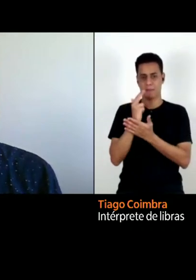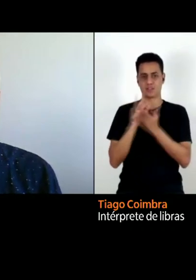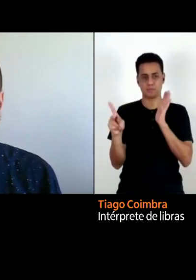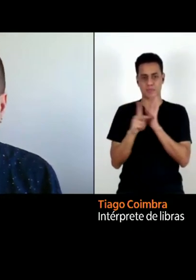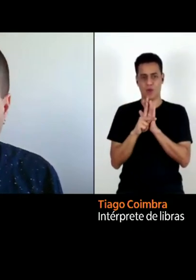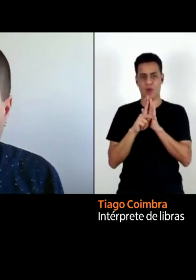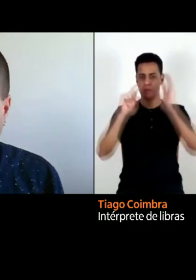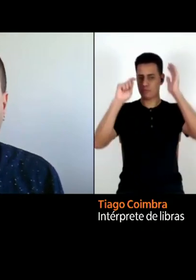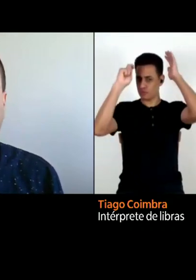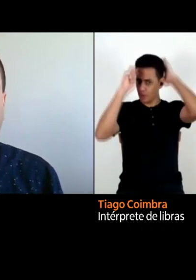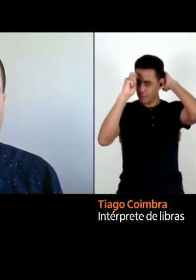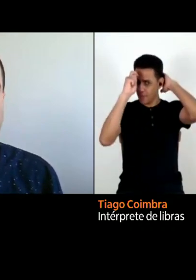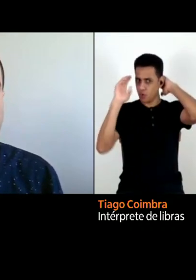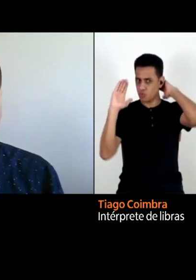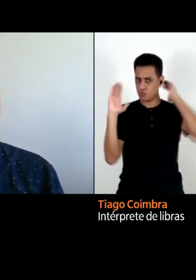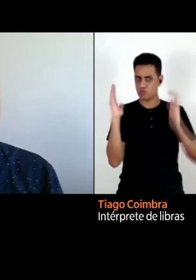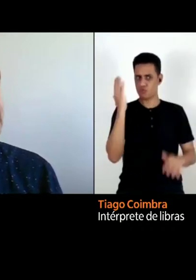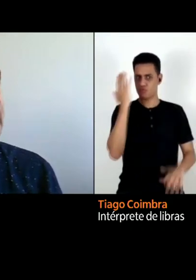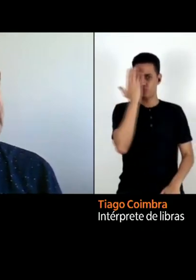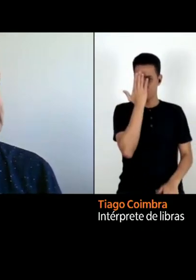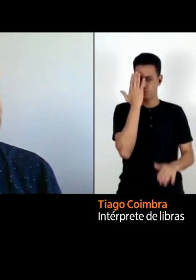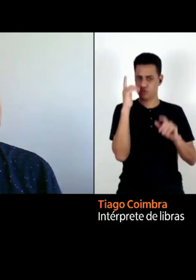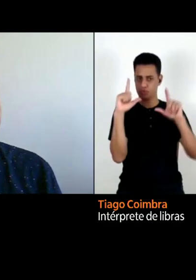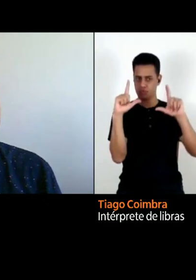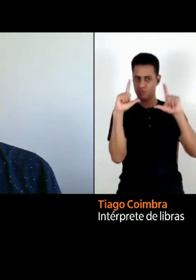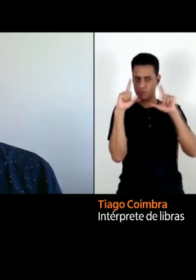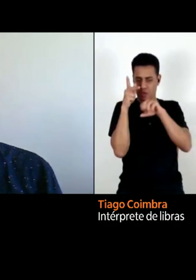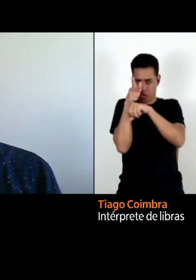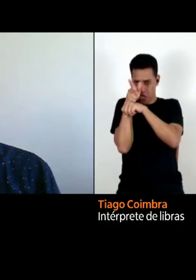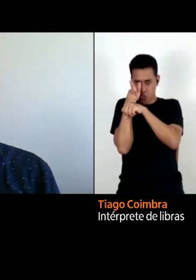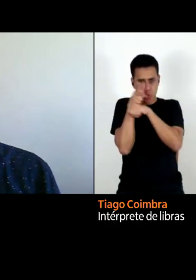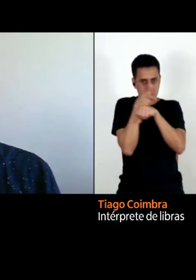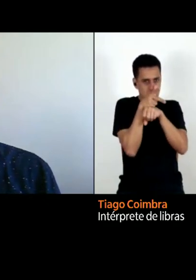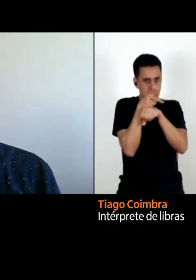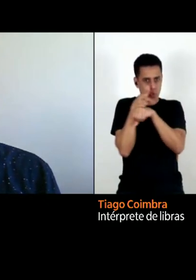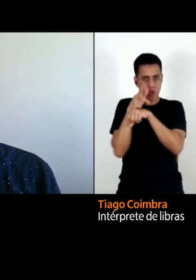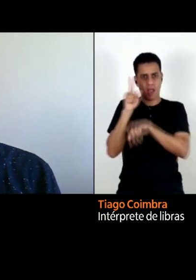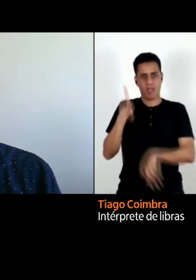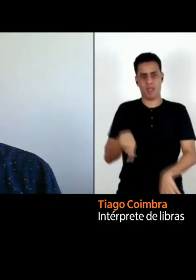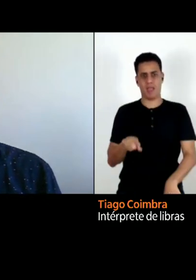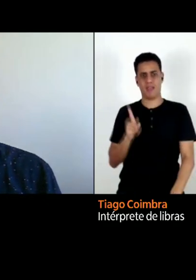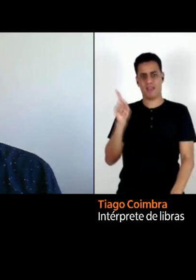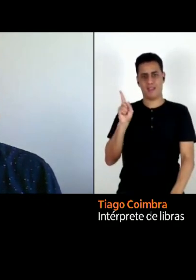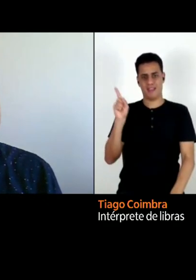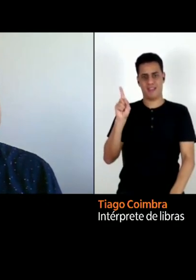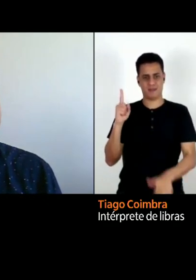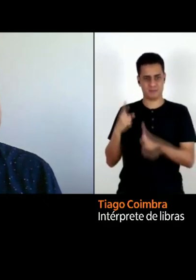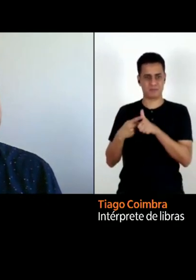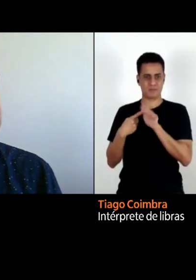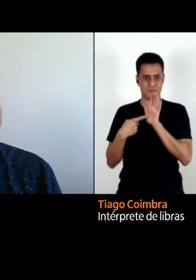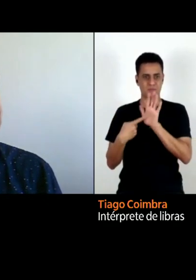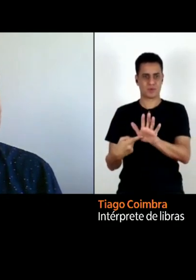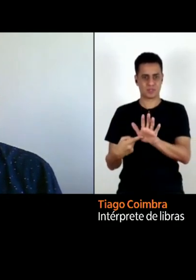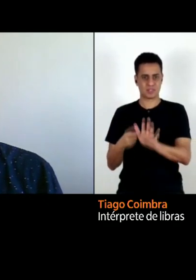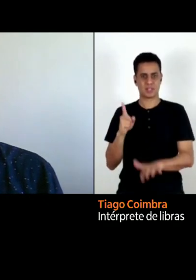em plongé com uma câmera. Essa imagem aqui que eu mostrei primeiro.